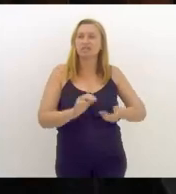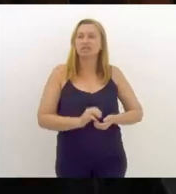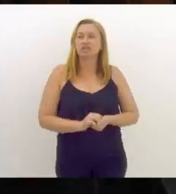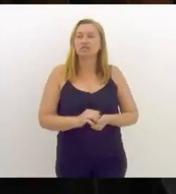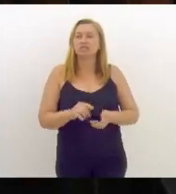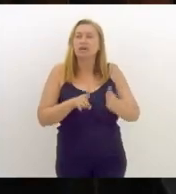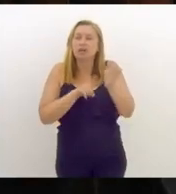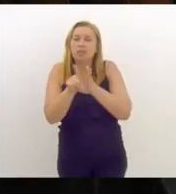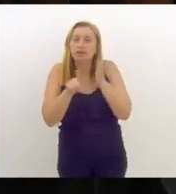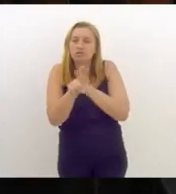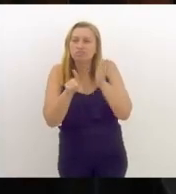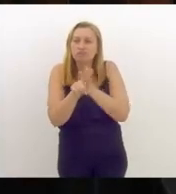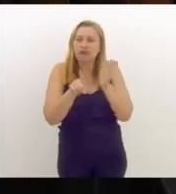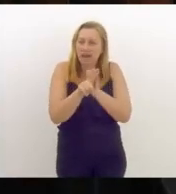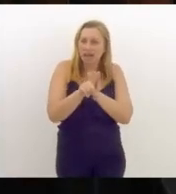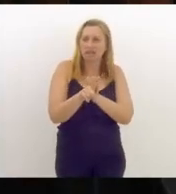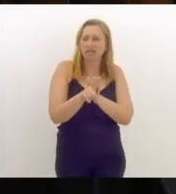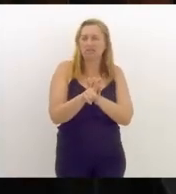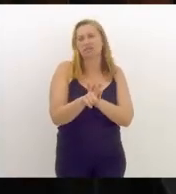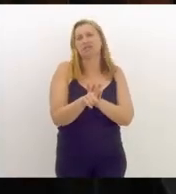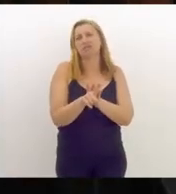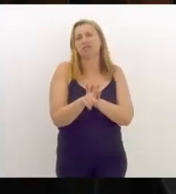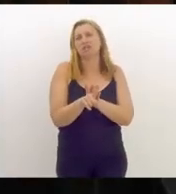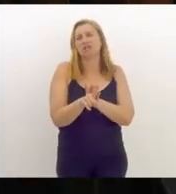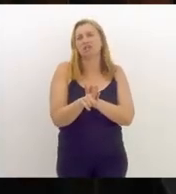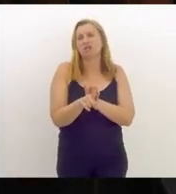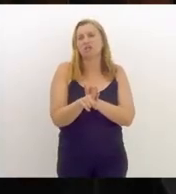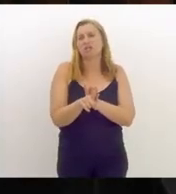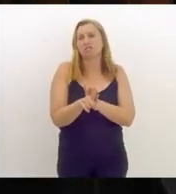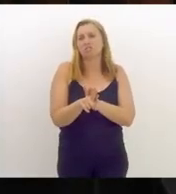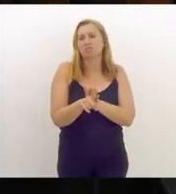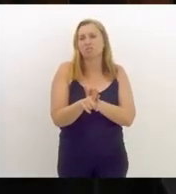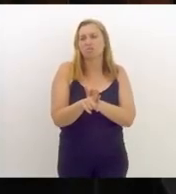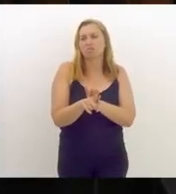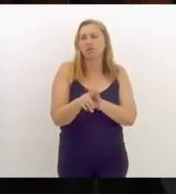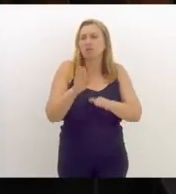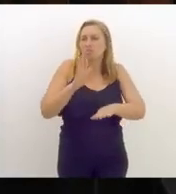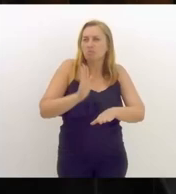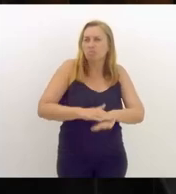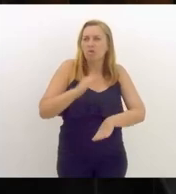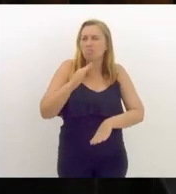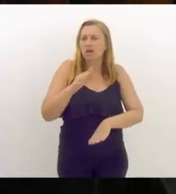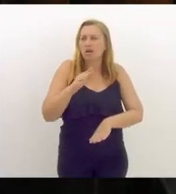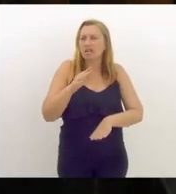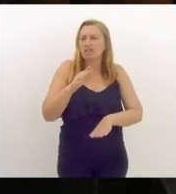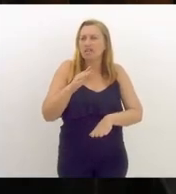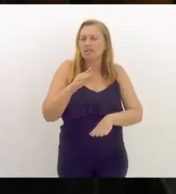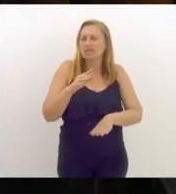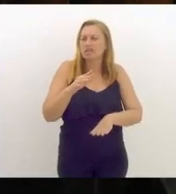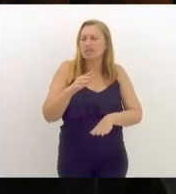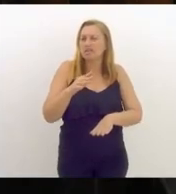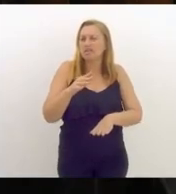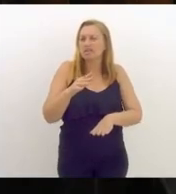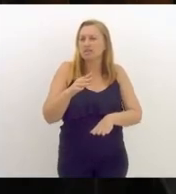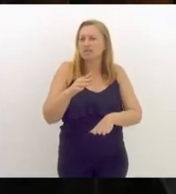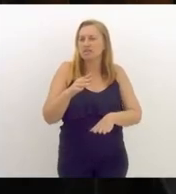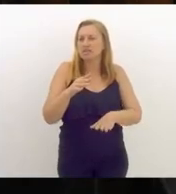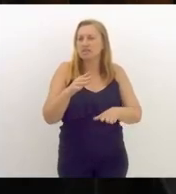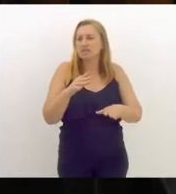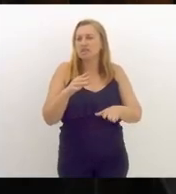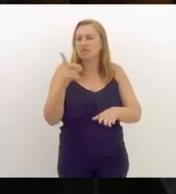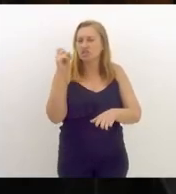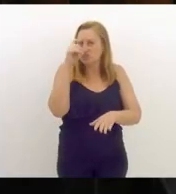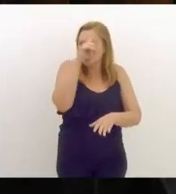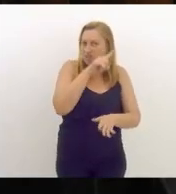questionar para fazer perguntas por mais desconcertante que ela fosse